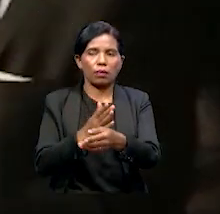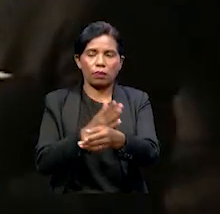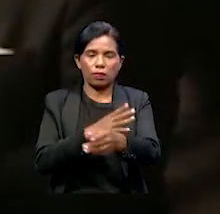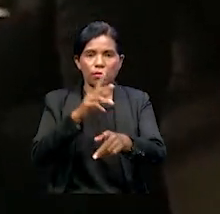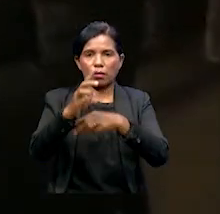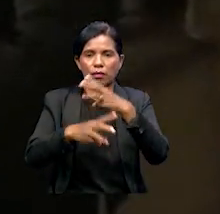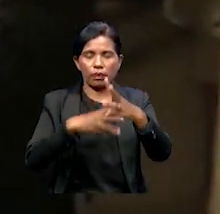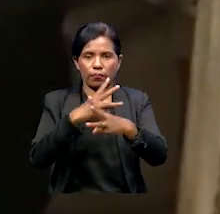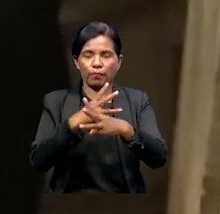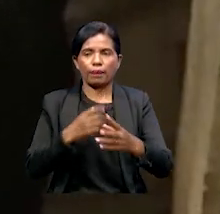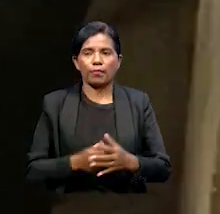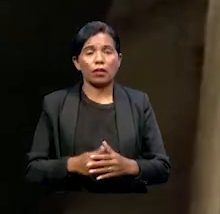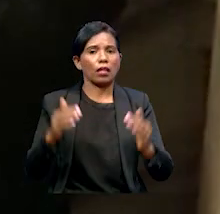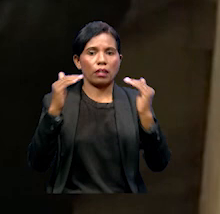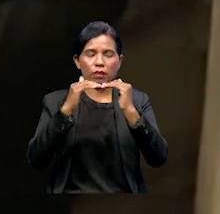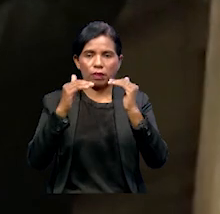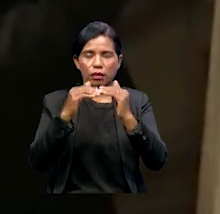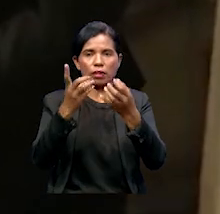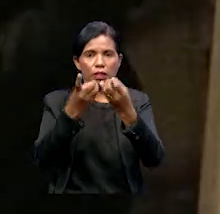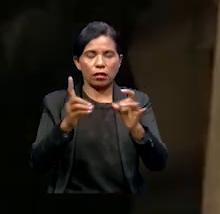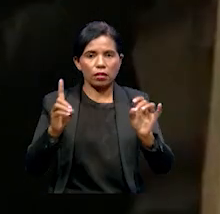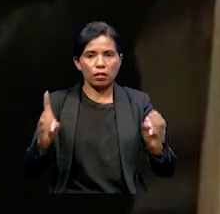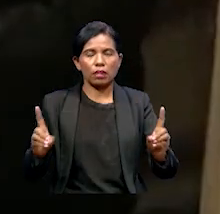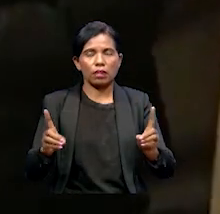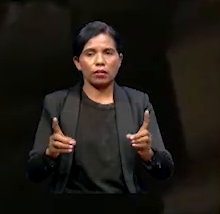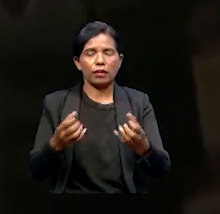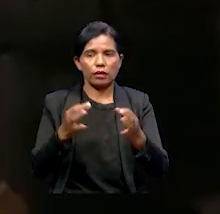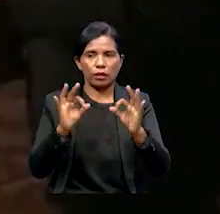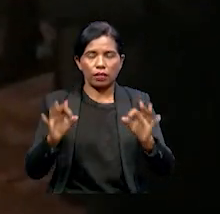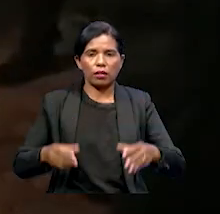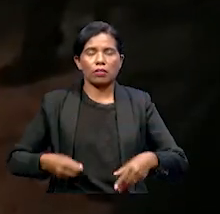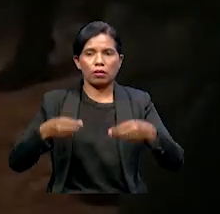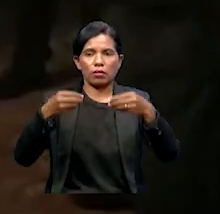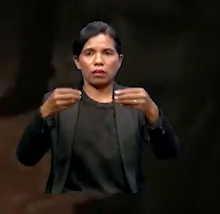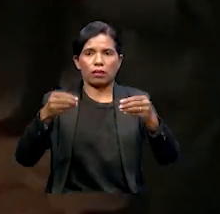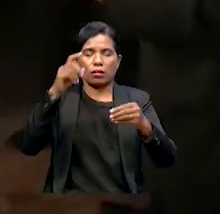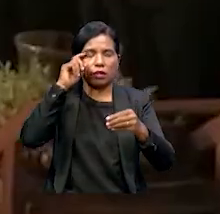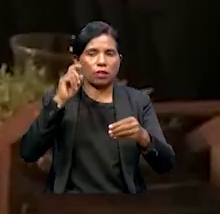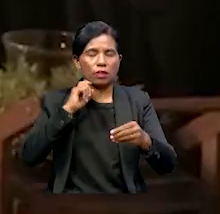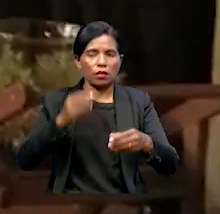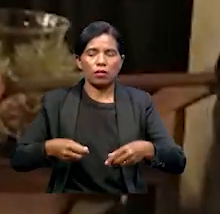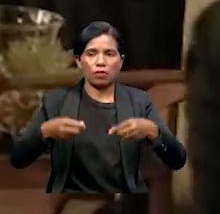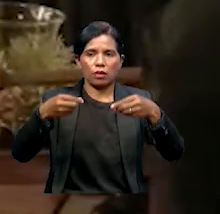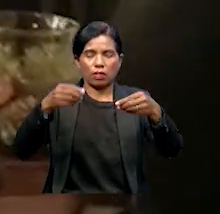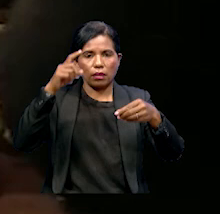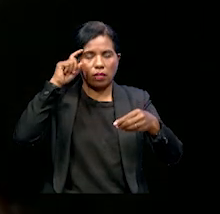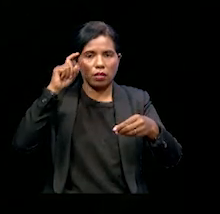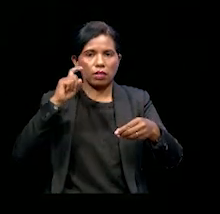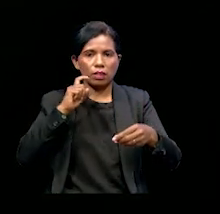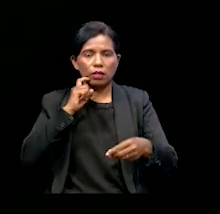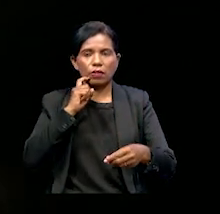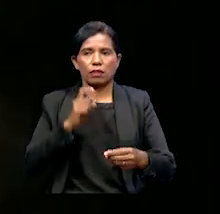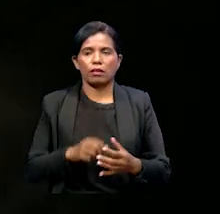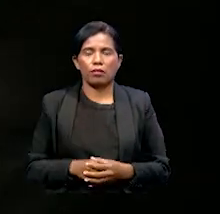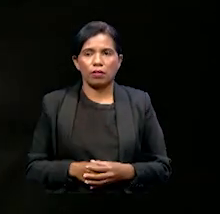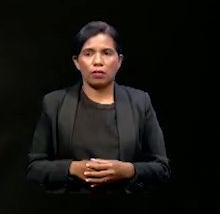tomac. Encontro ne termina a cerimônia entrega prenda ao enviado especial extraordinário Presidente da República, Cairala Sana